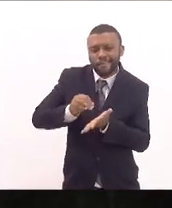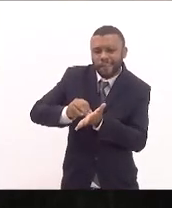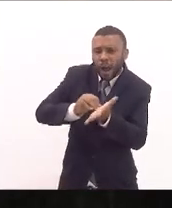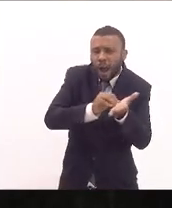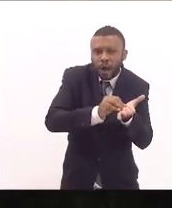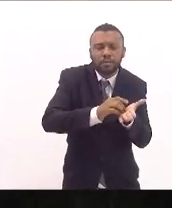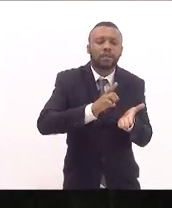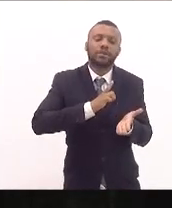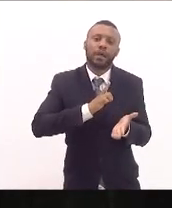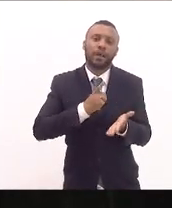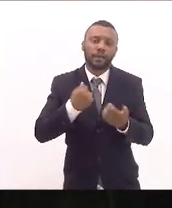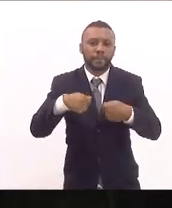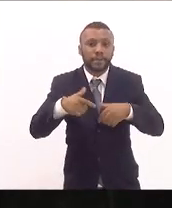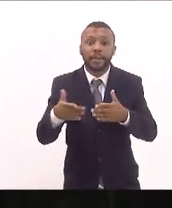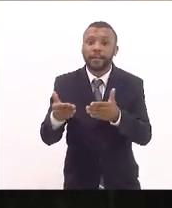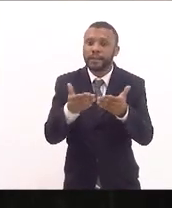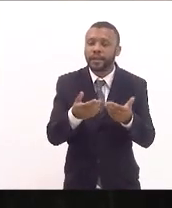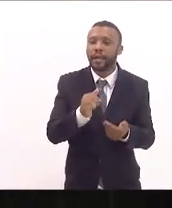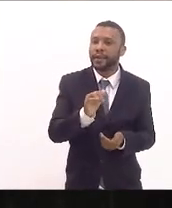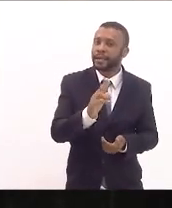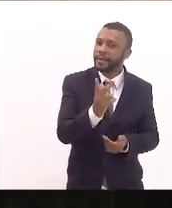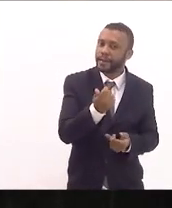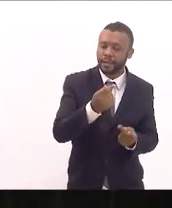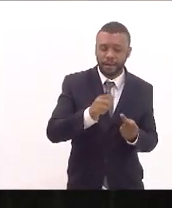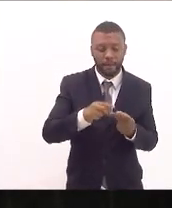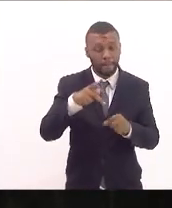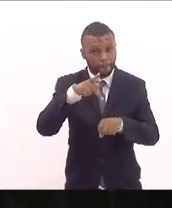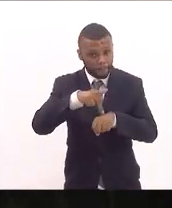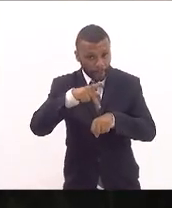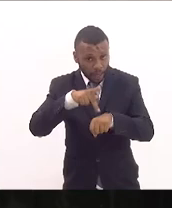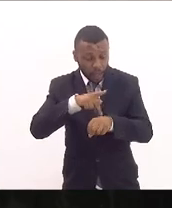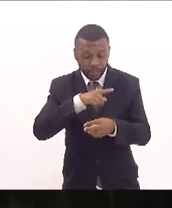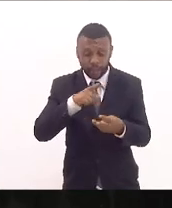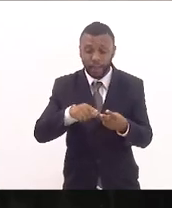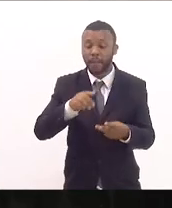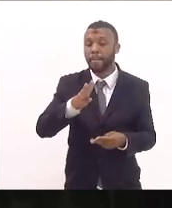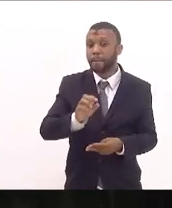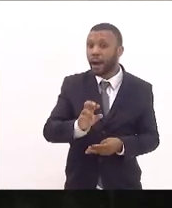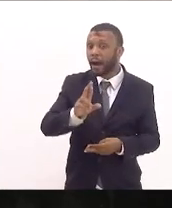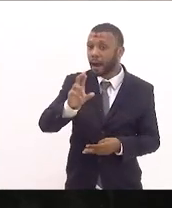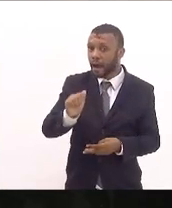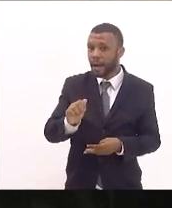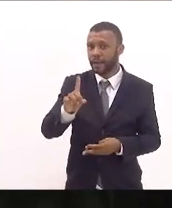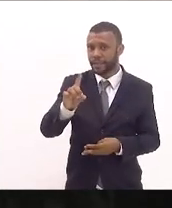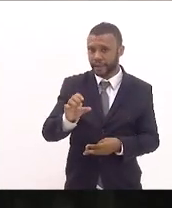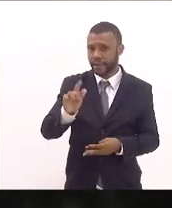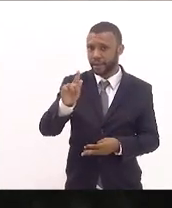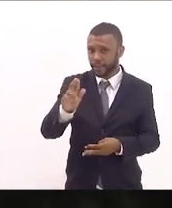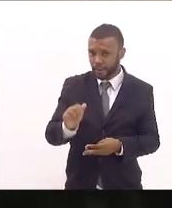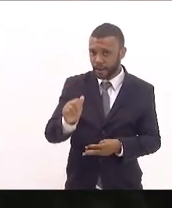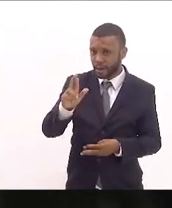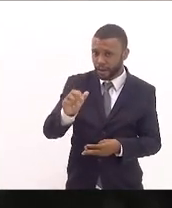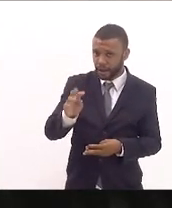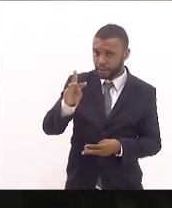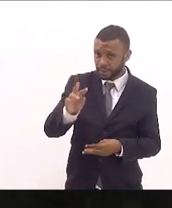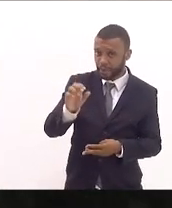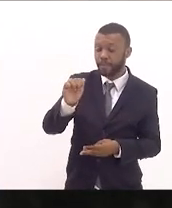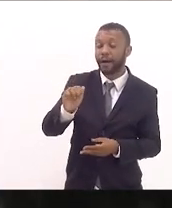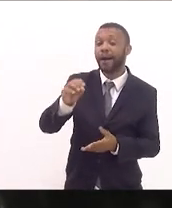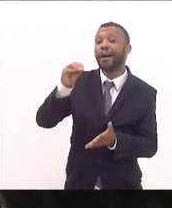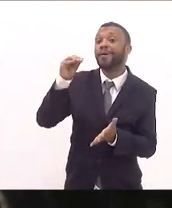demandas primeiro que Ilha pedra Barra de Guaratiba ele sofre por falta de